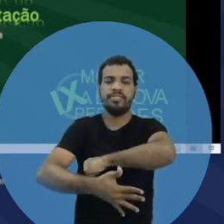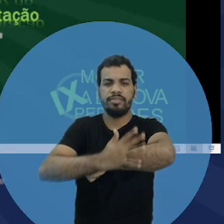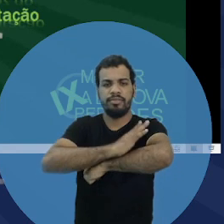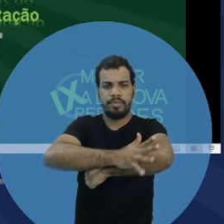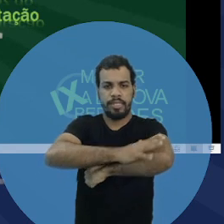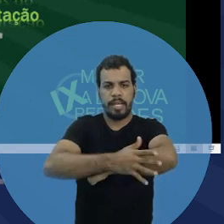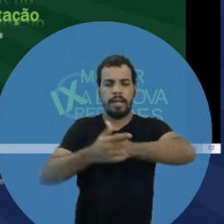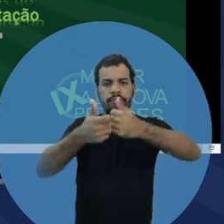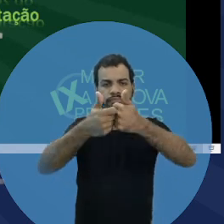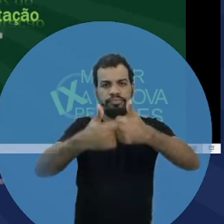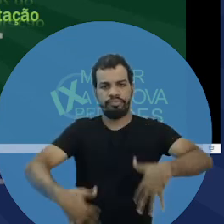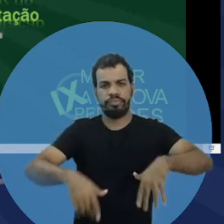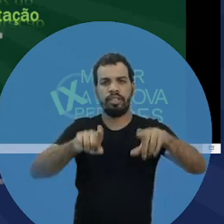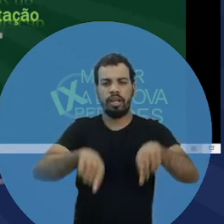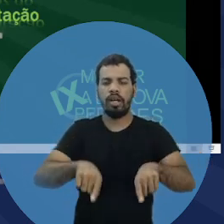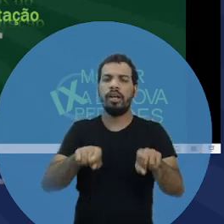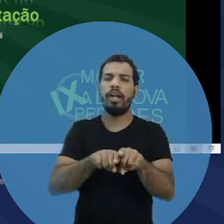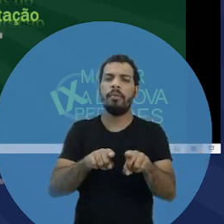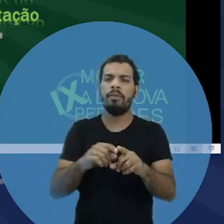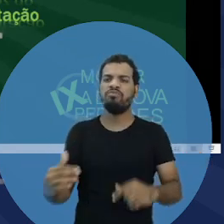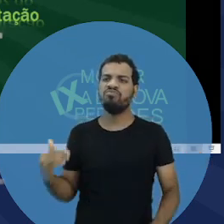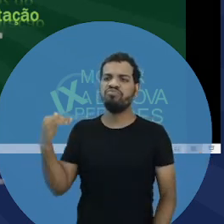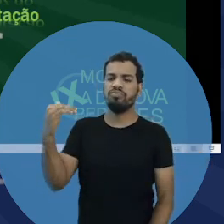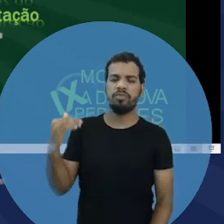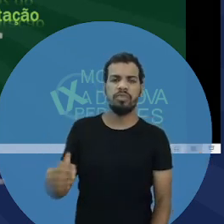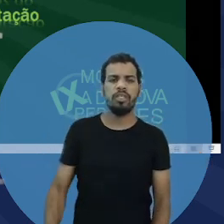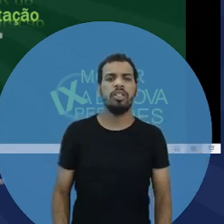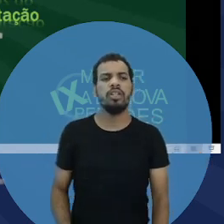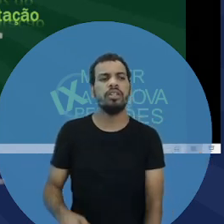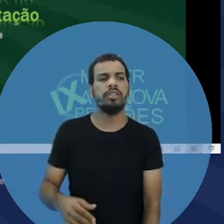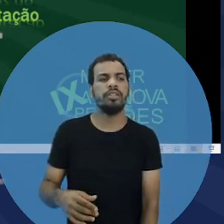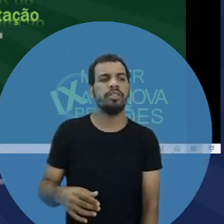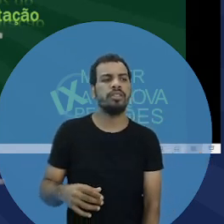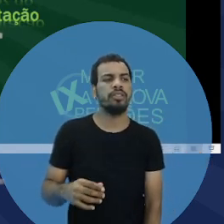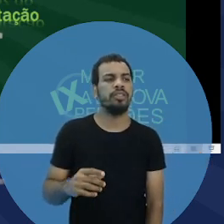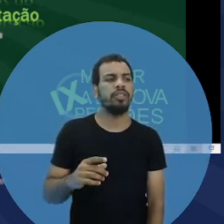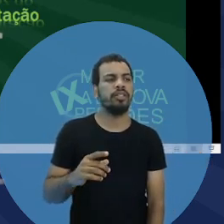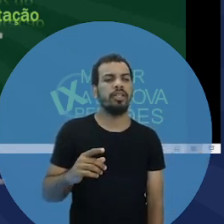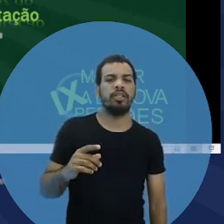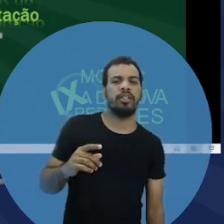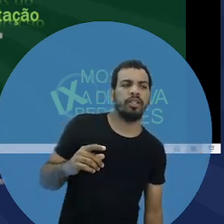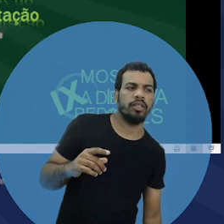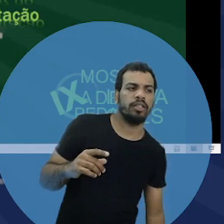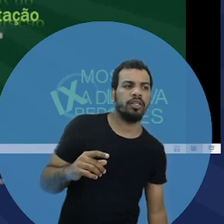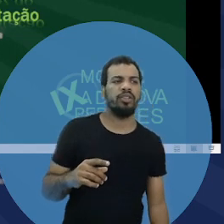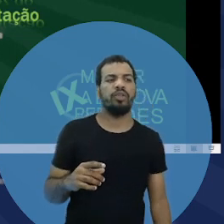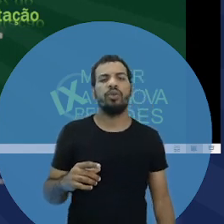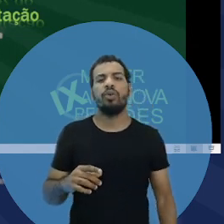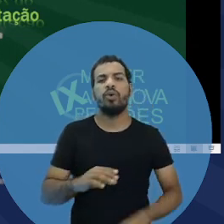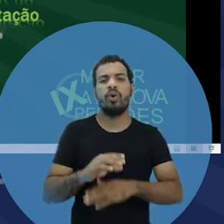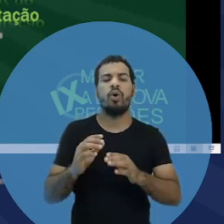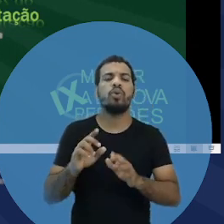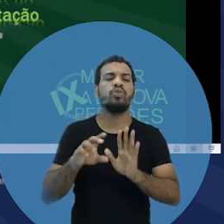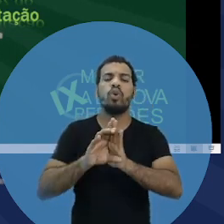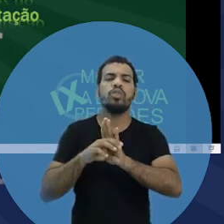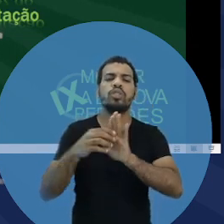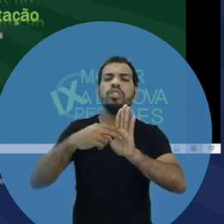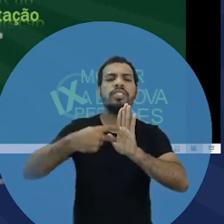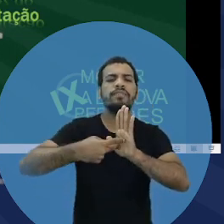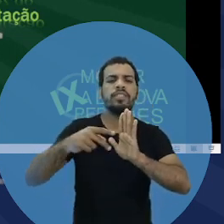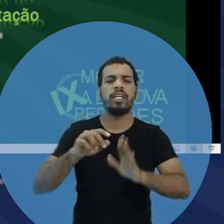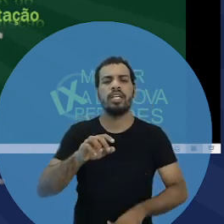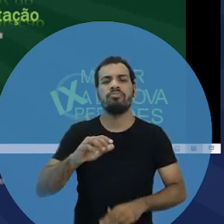o conceito de racismo, pensar o conceito de eugenia, né? Então, essa parte foi ministrada por